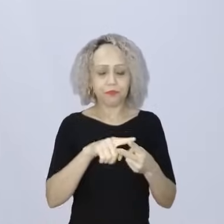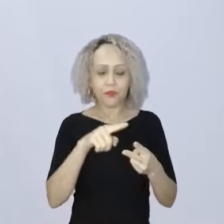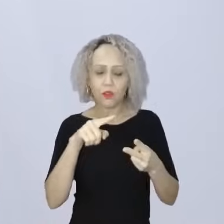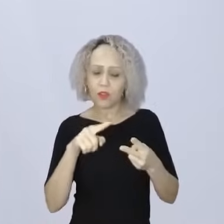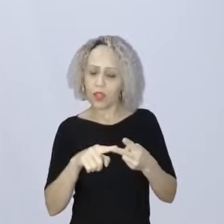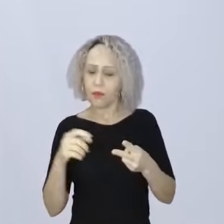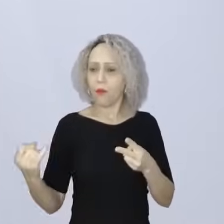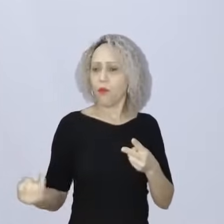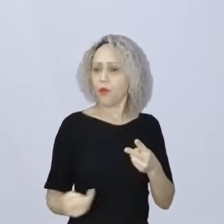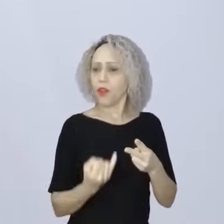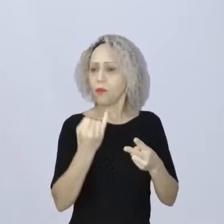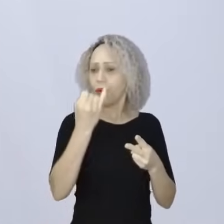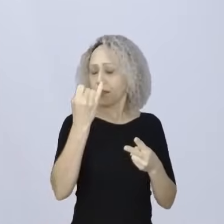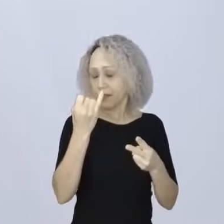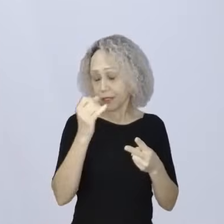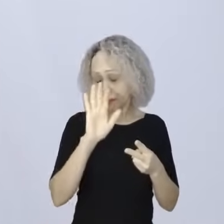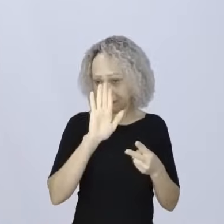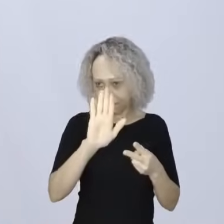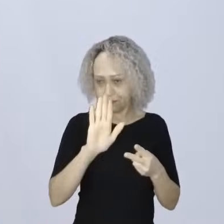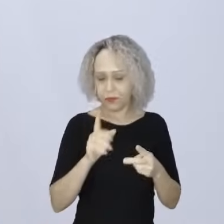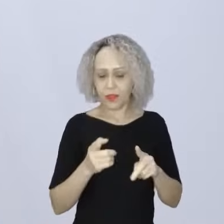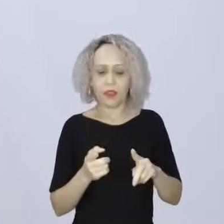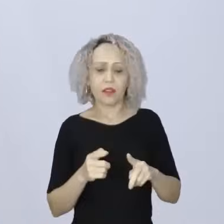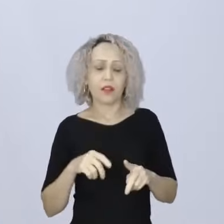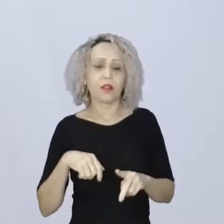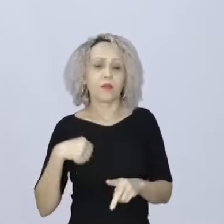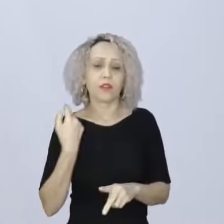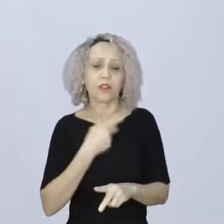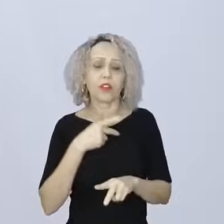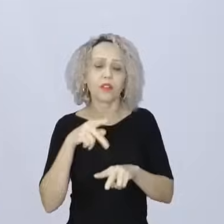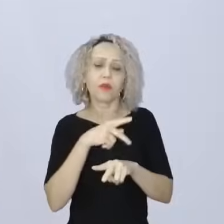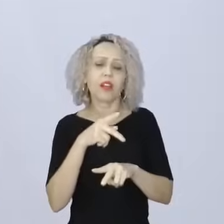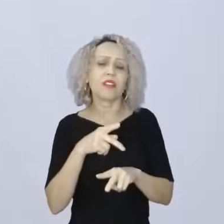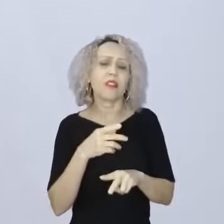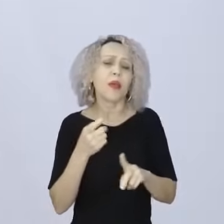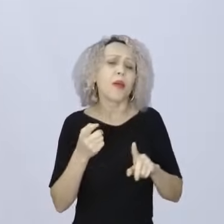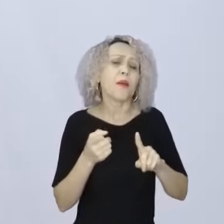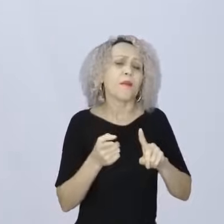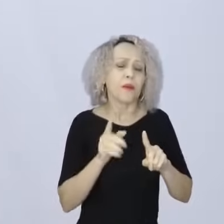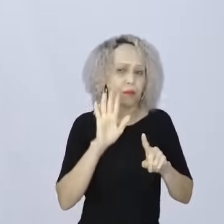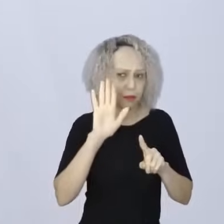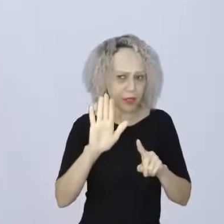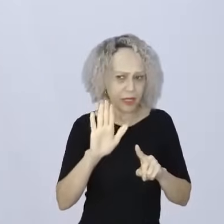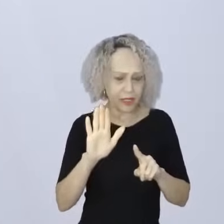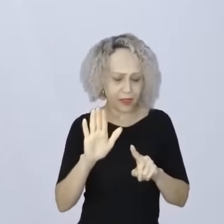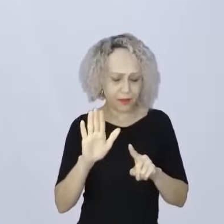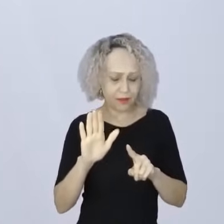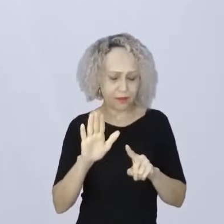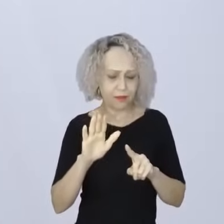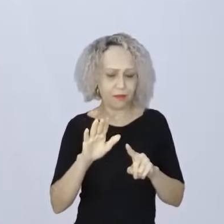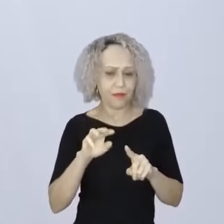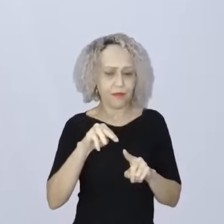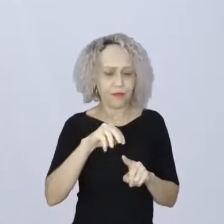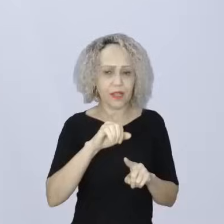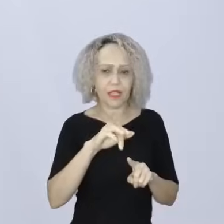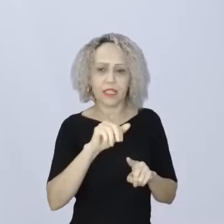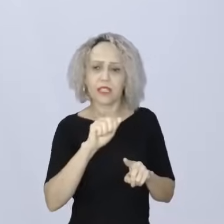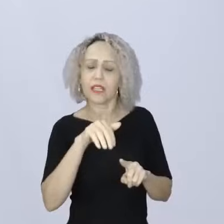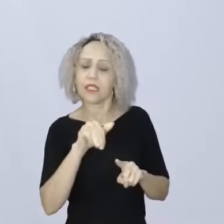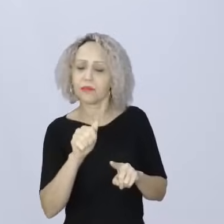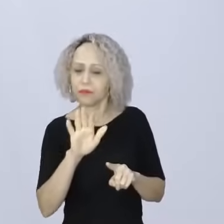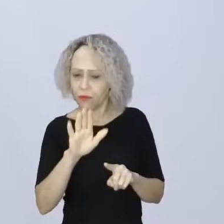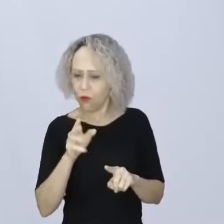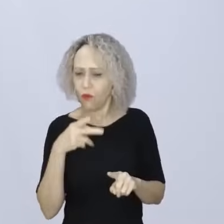importante para o nosso país. Primeiro, o debate da fome. Eu queria falar uma coisa, Mariana, importante,